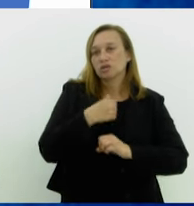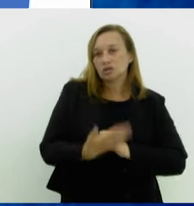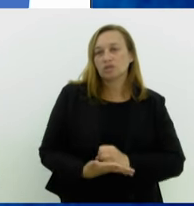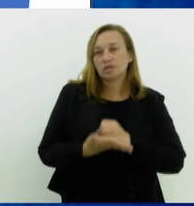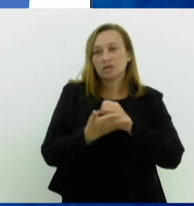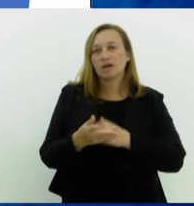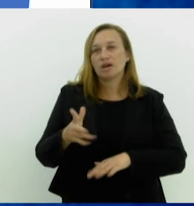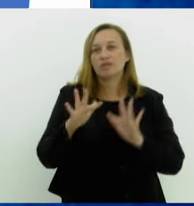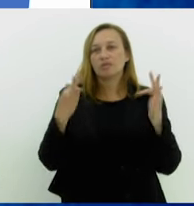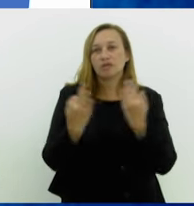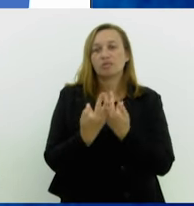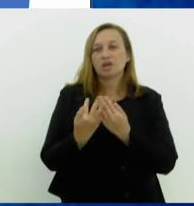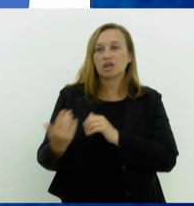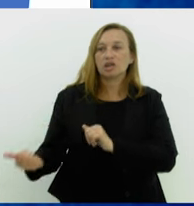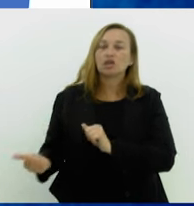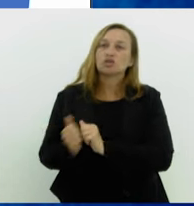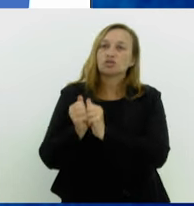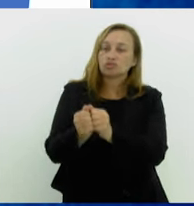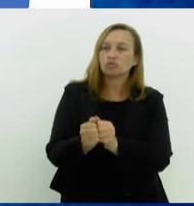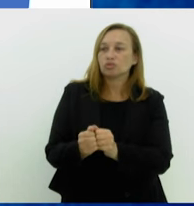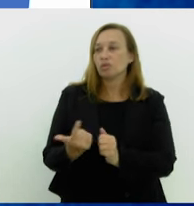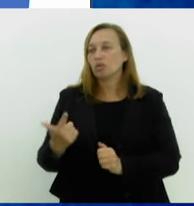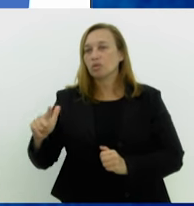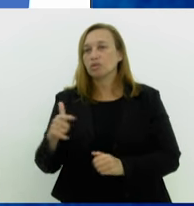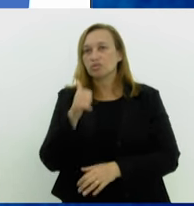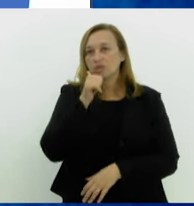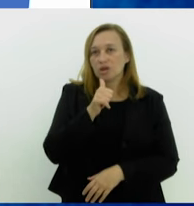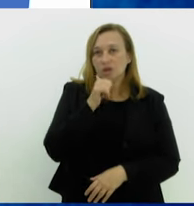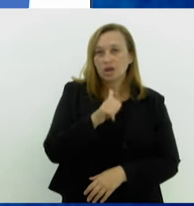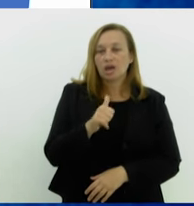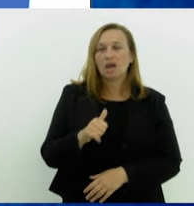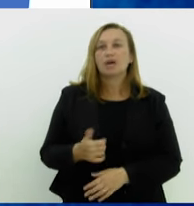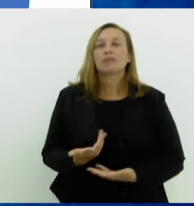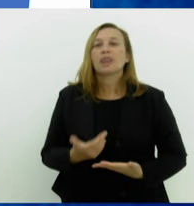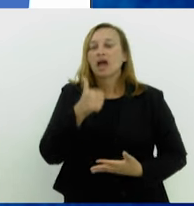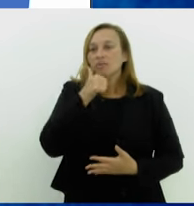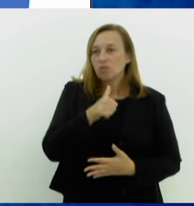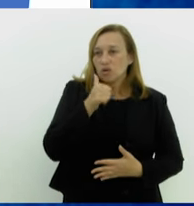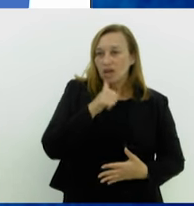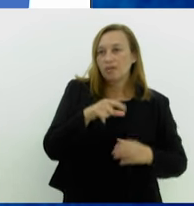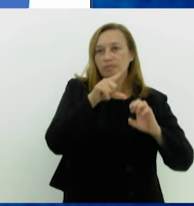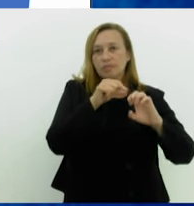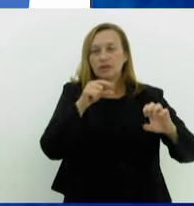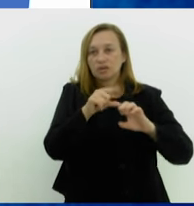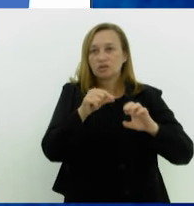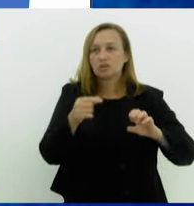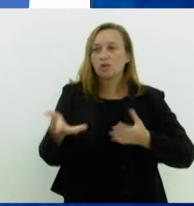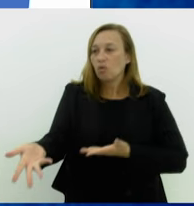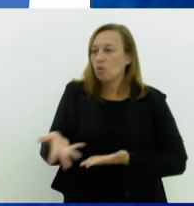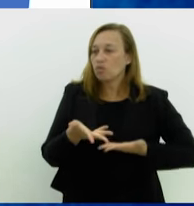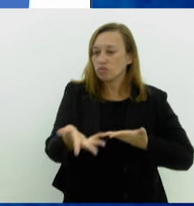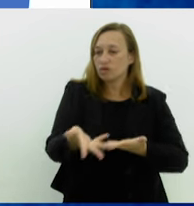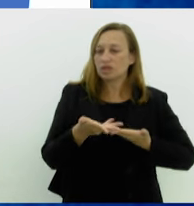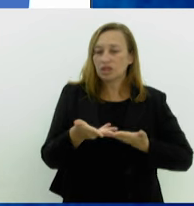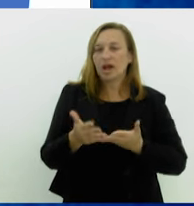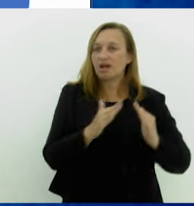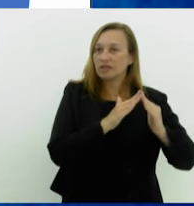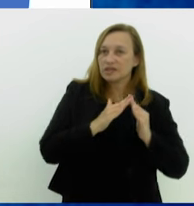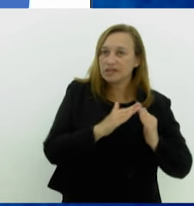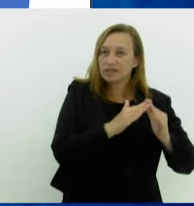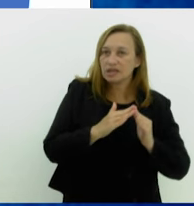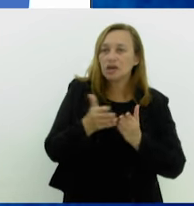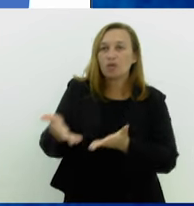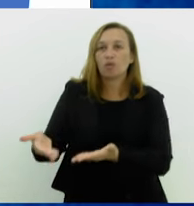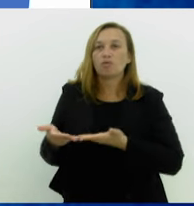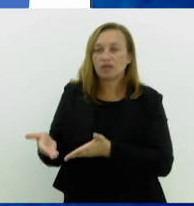uma comunidade inteira junto a mulher empreendedora quando ela cresce ela começa a levar o vizinho ela leva o filho da da vizinha é uma